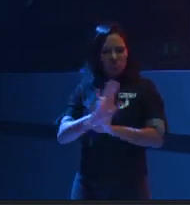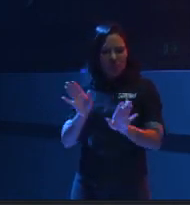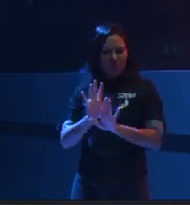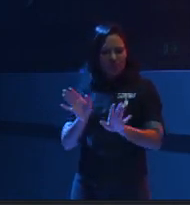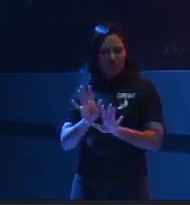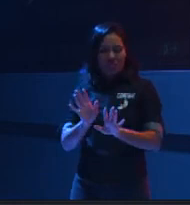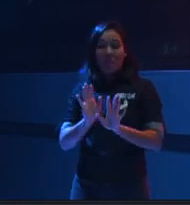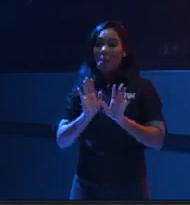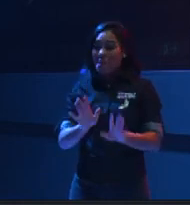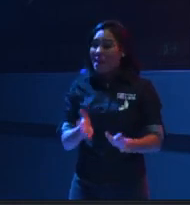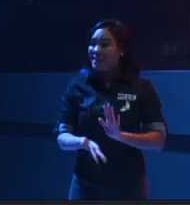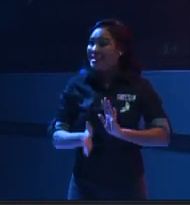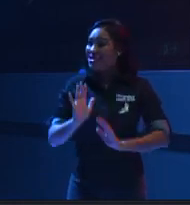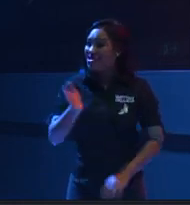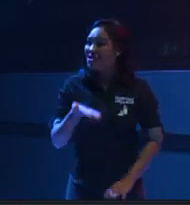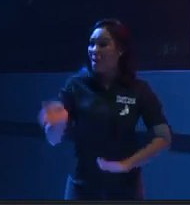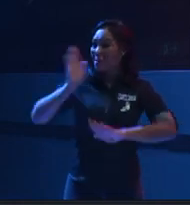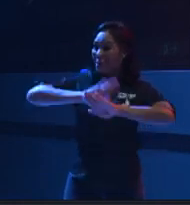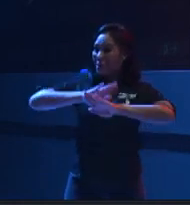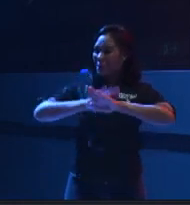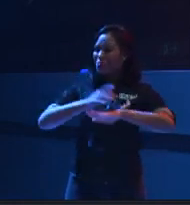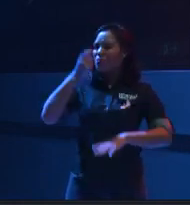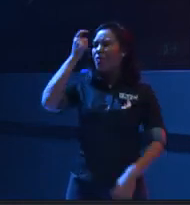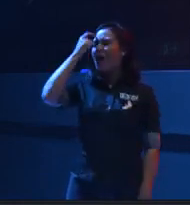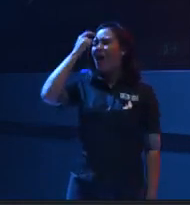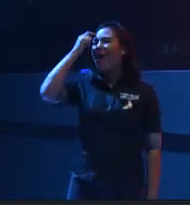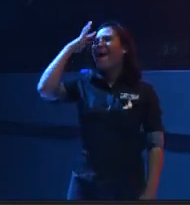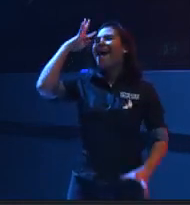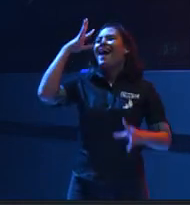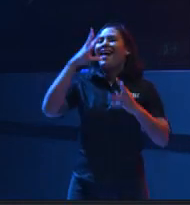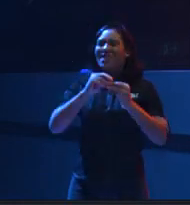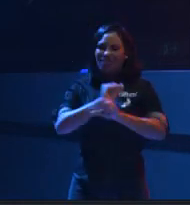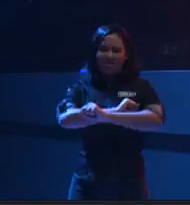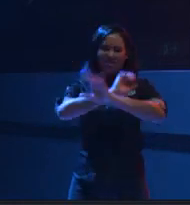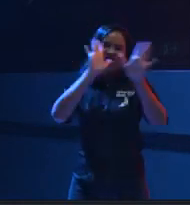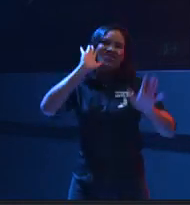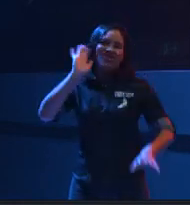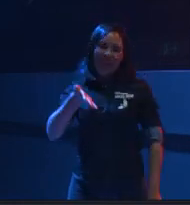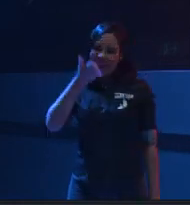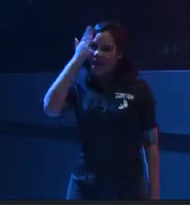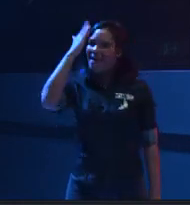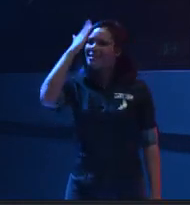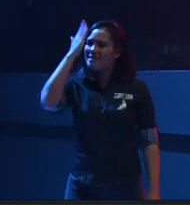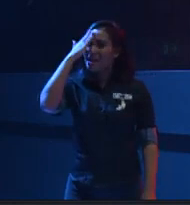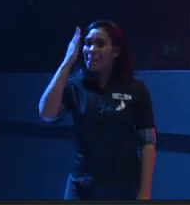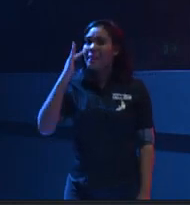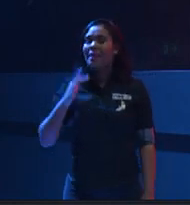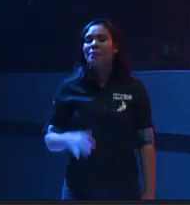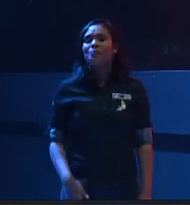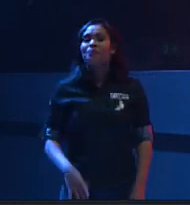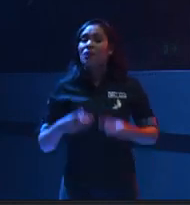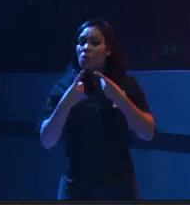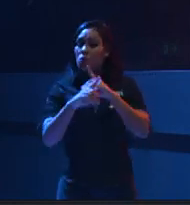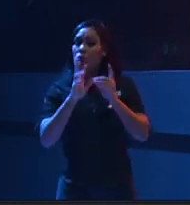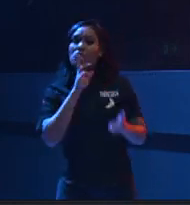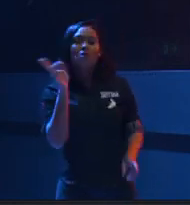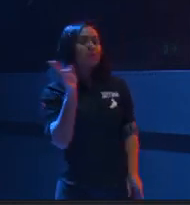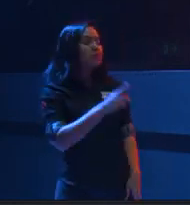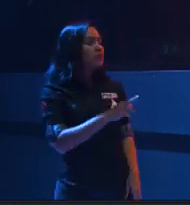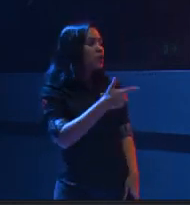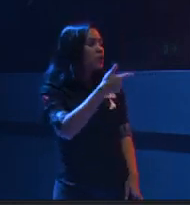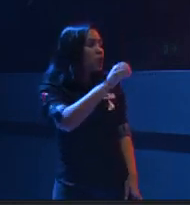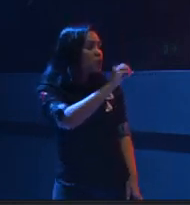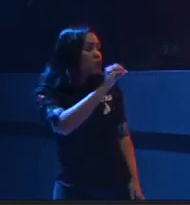tinha em mente o que ia fazer Felipe me respondeu duzentos